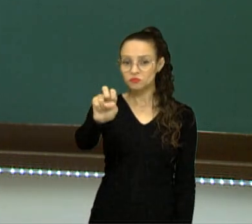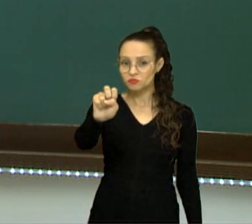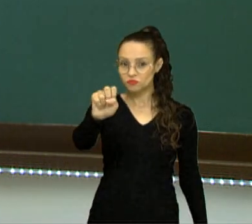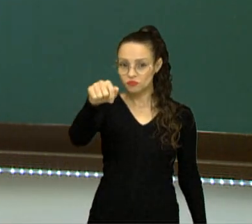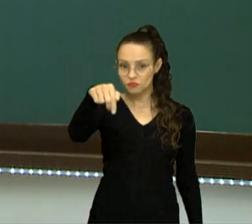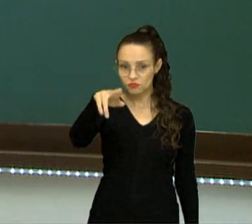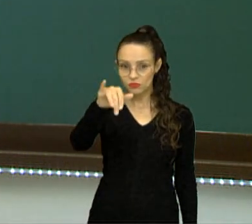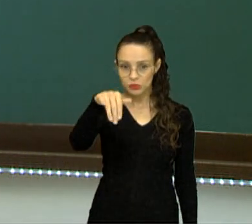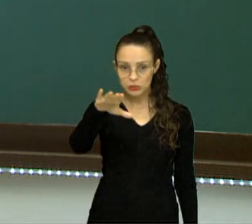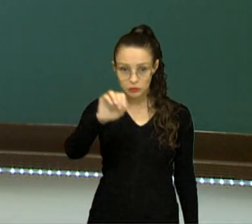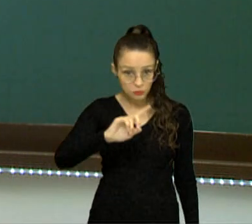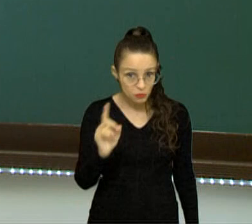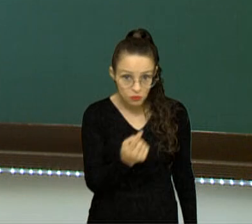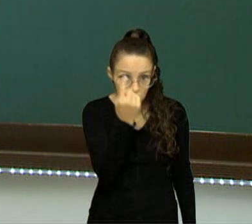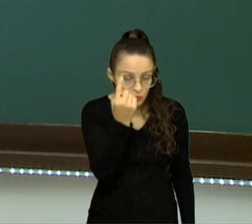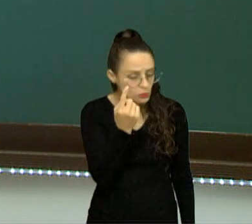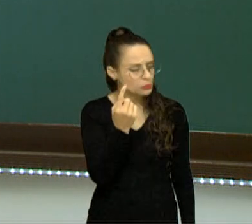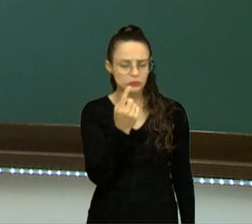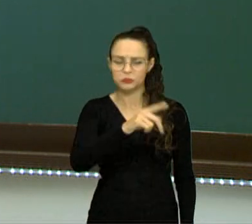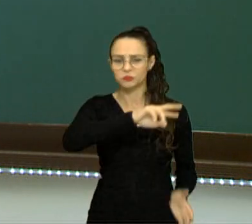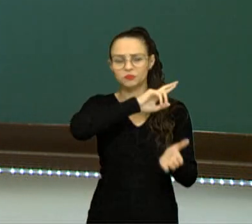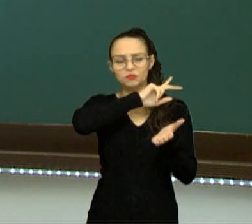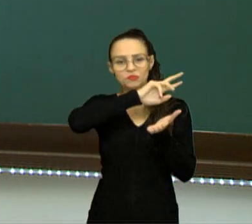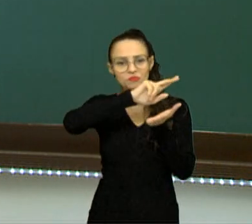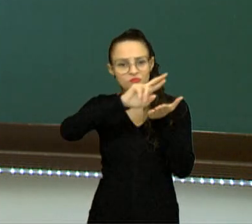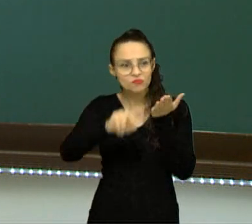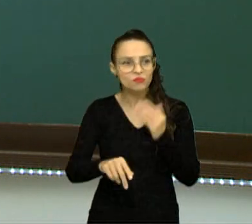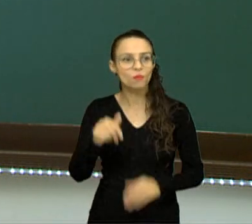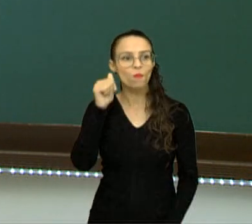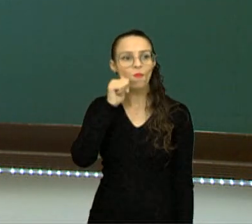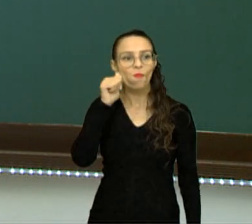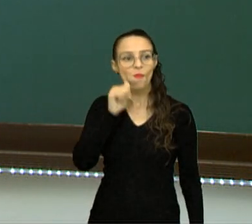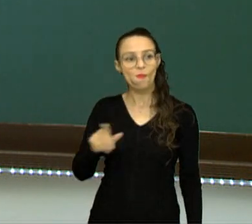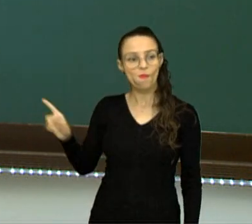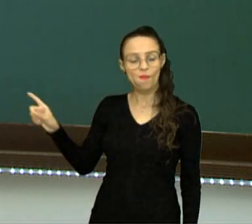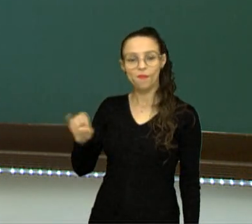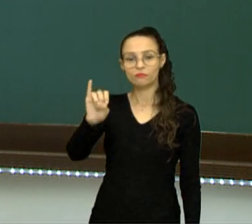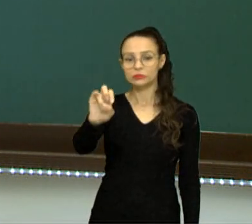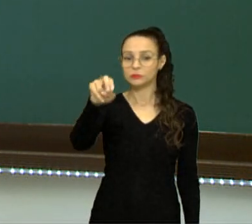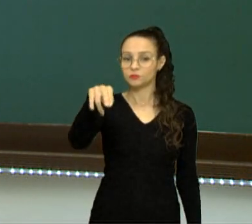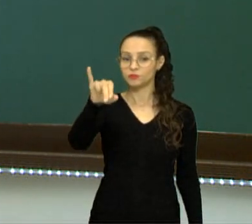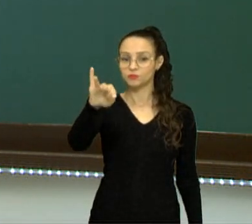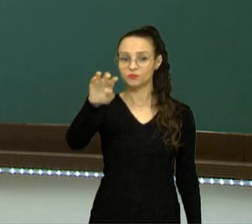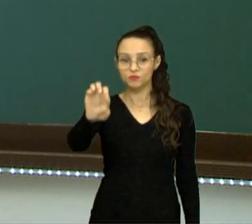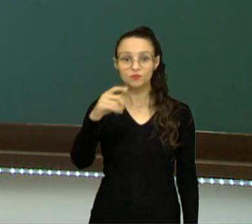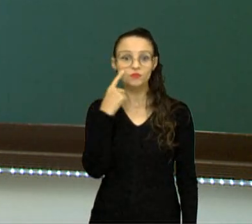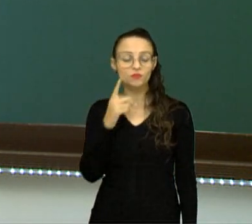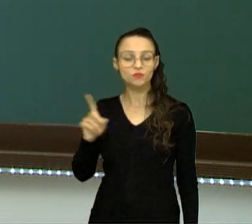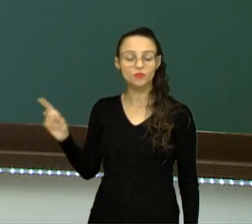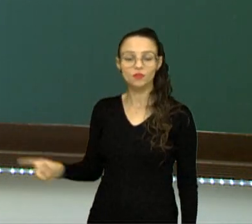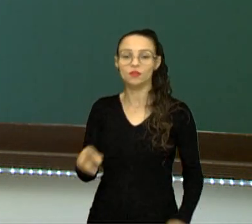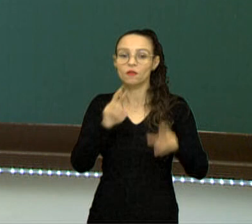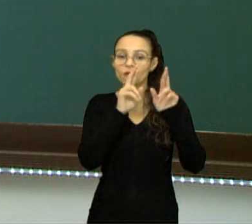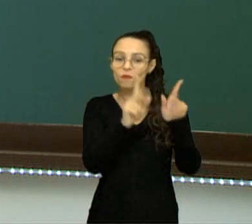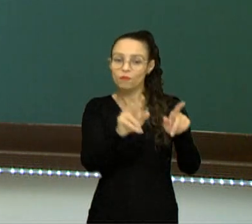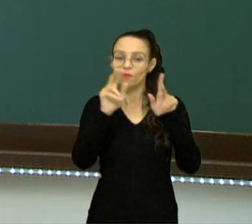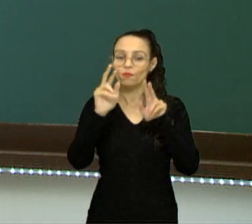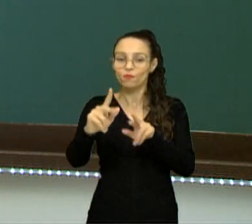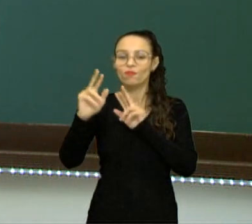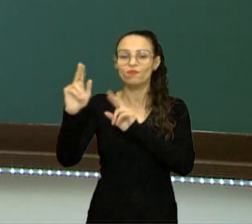único povo esquimó também. São vários. Isso aqui é uma mulher inuit, né? Olha só, as